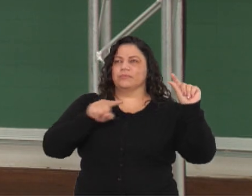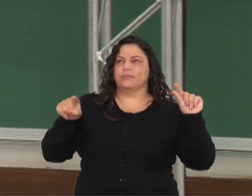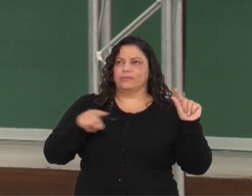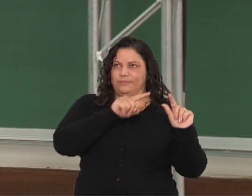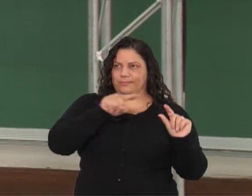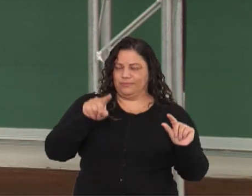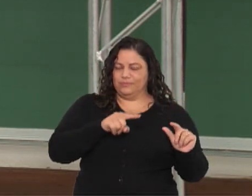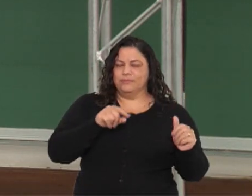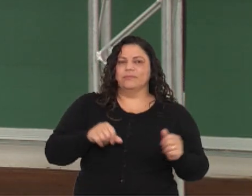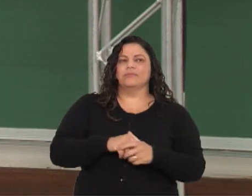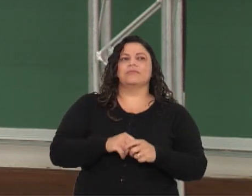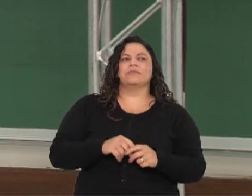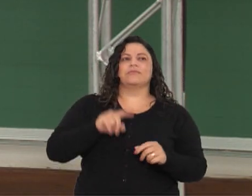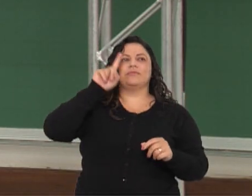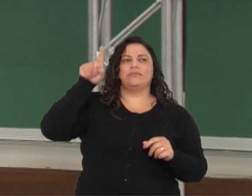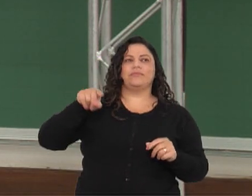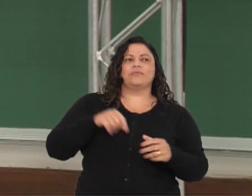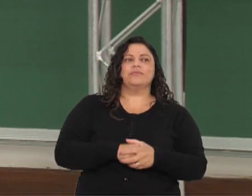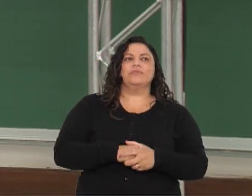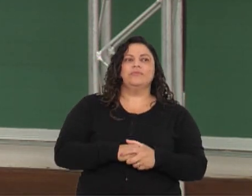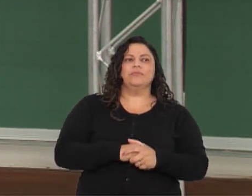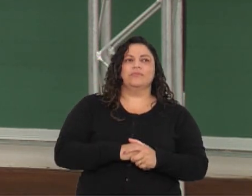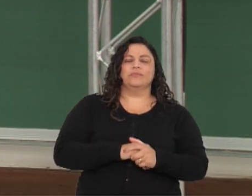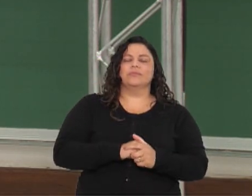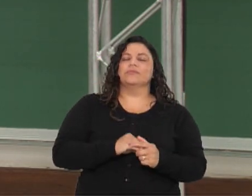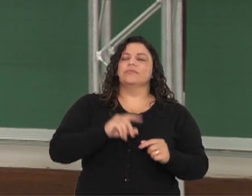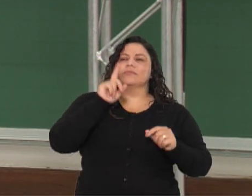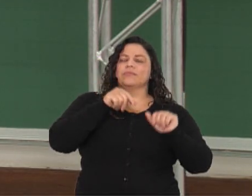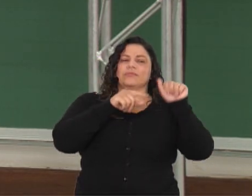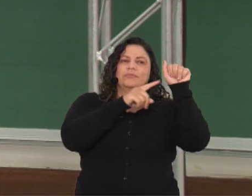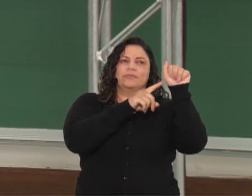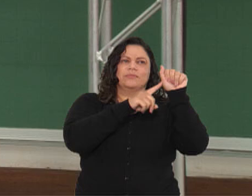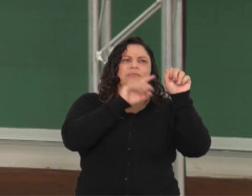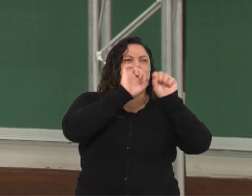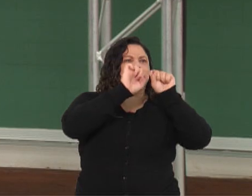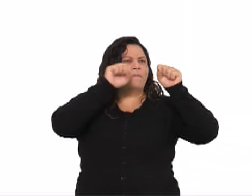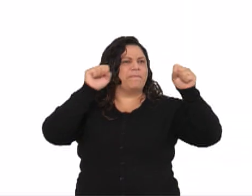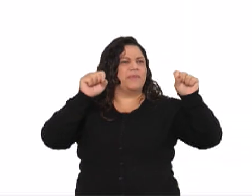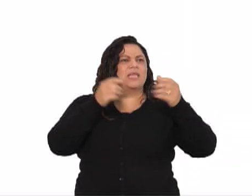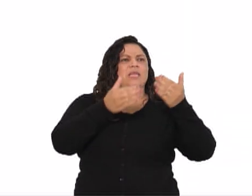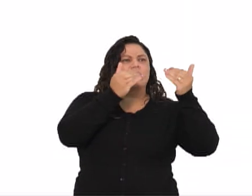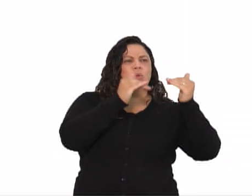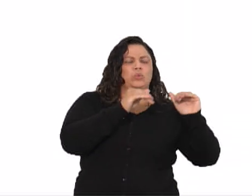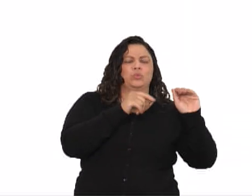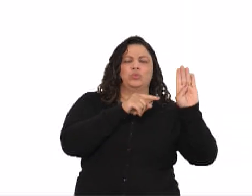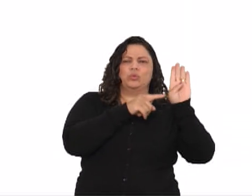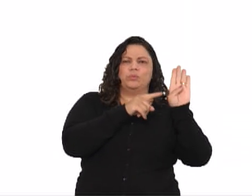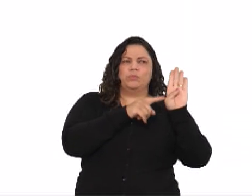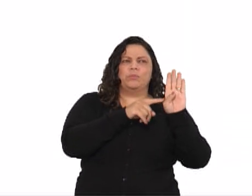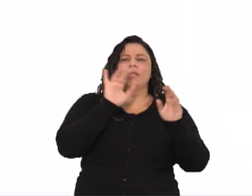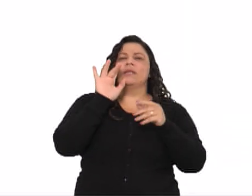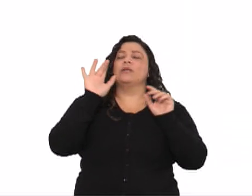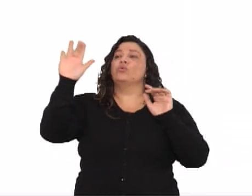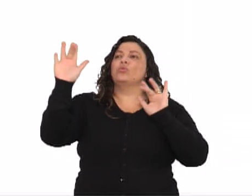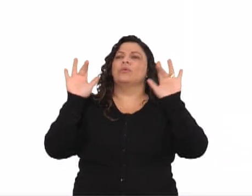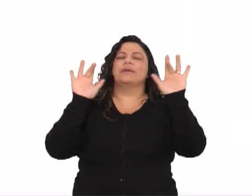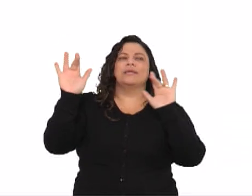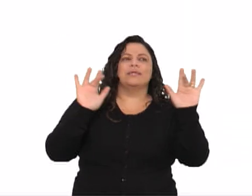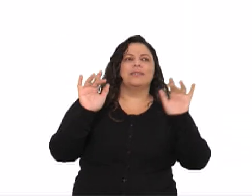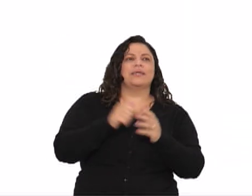bem devagar, de forma bem lenta, lentamente. Qual que é sinônimo de fast? Rapidamente ou lentamente? Of course is